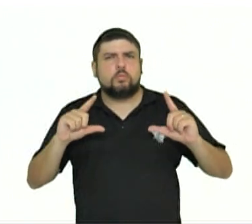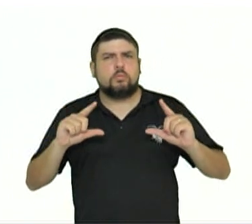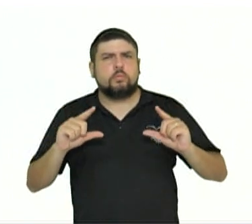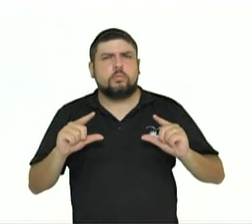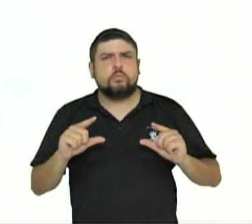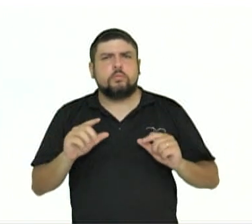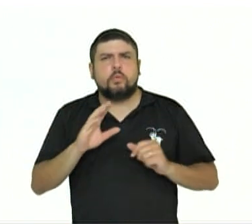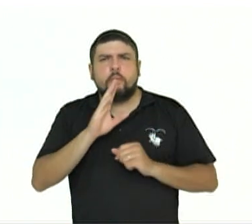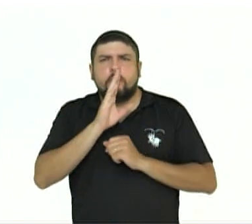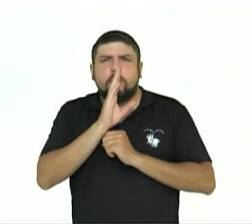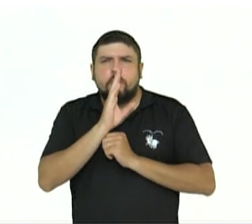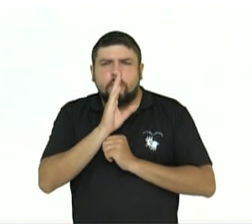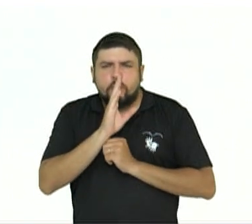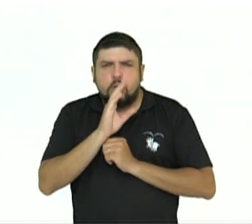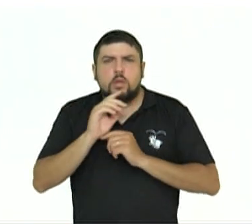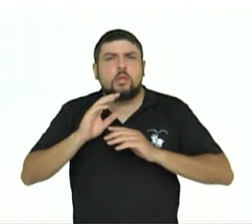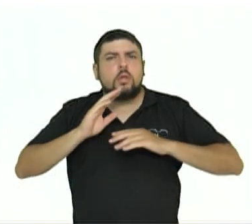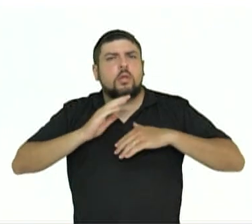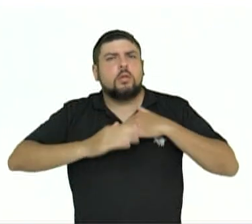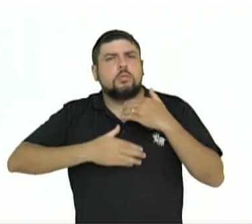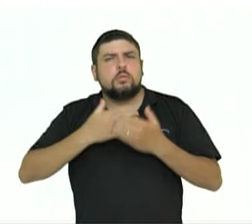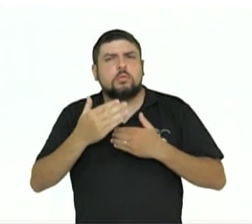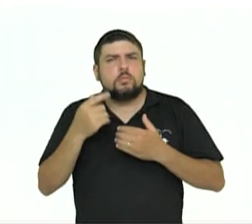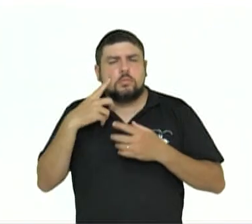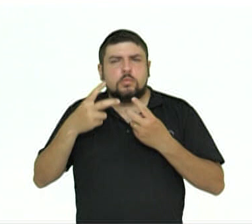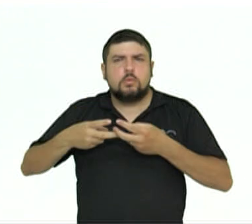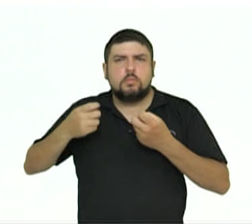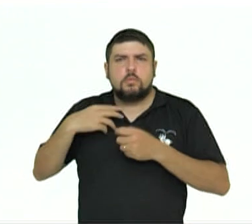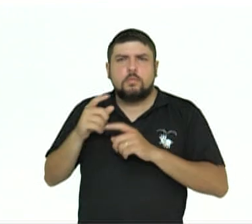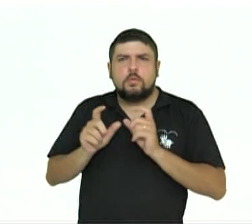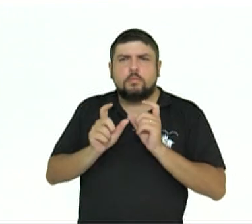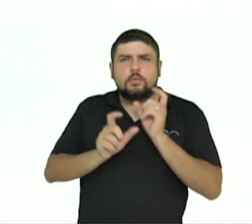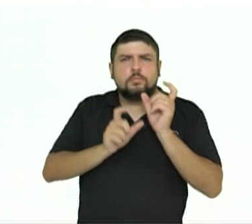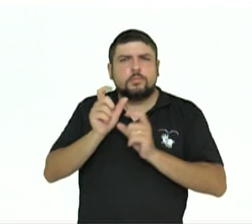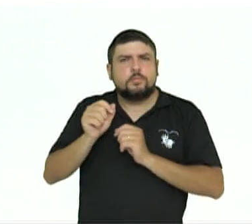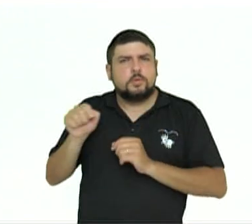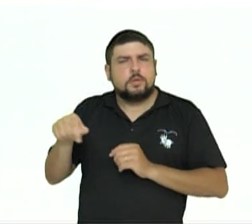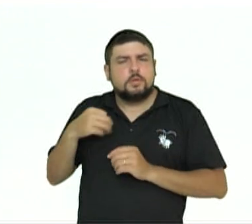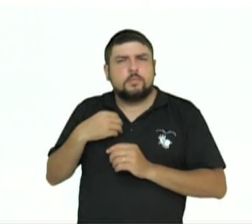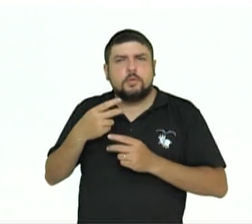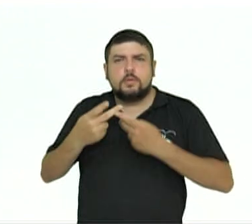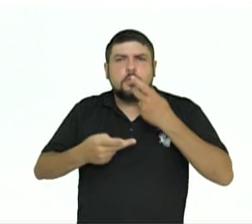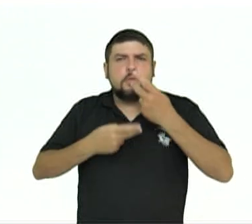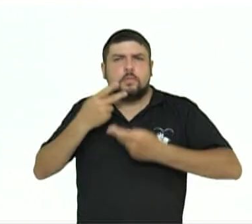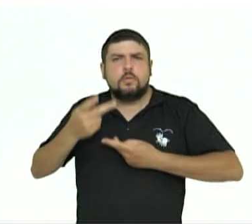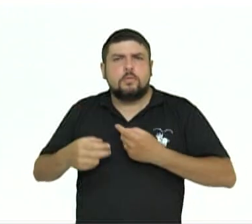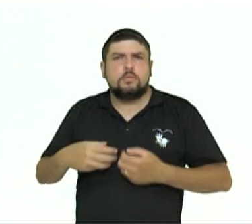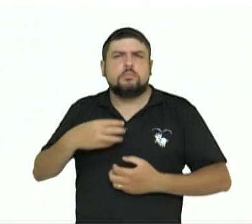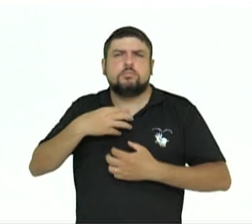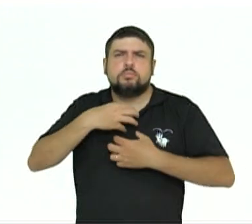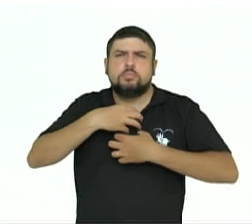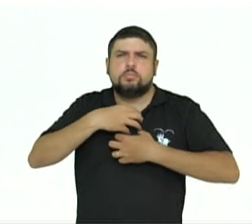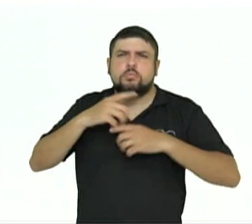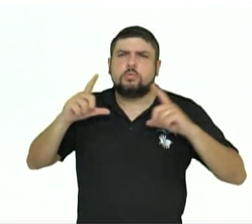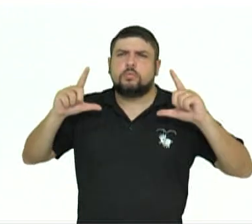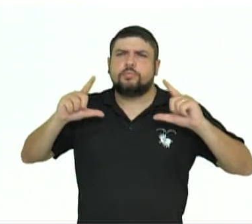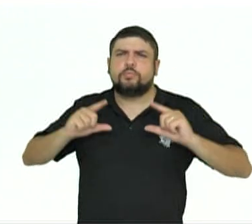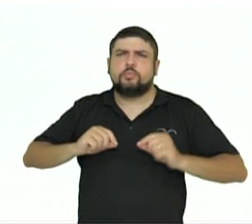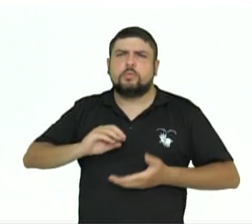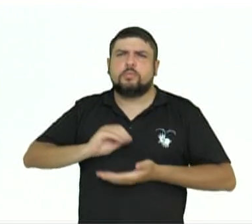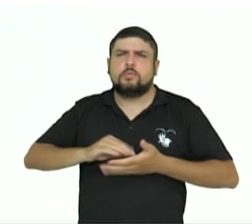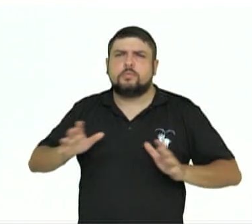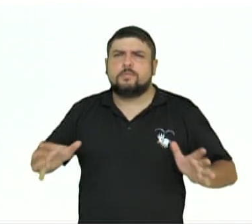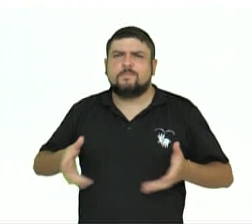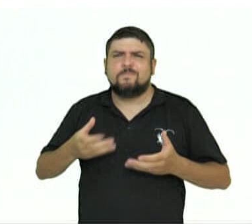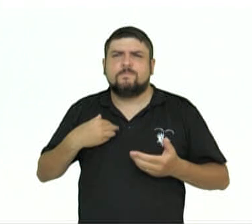e depois a gente vê ali que ele, pelas palavras que ele profere, ele está se sentindo totalmente desmotivado para